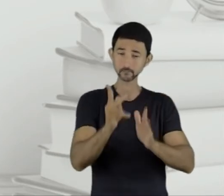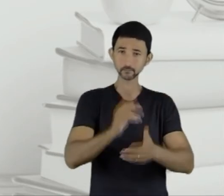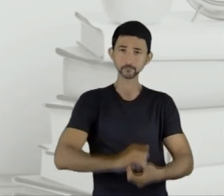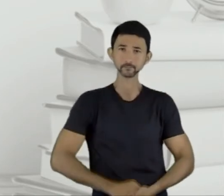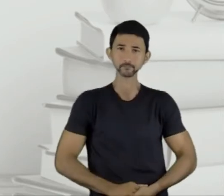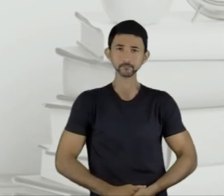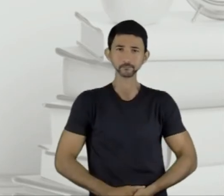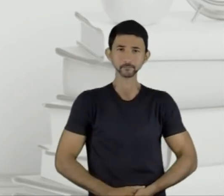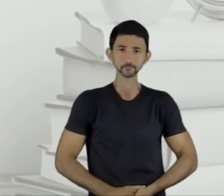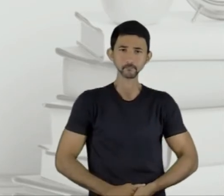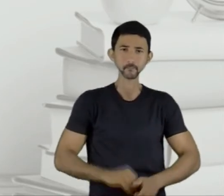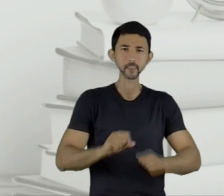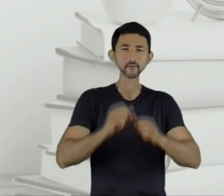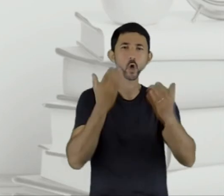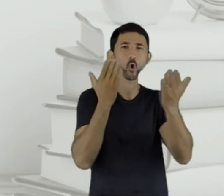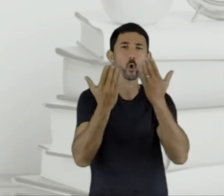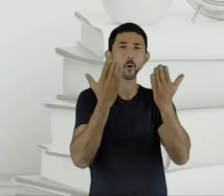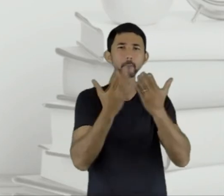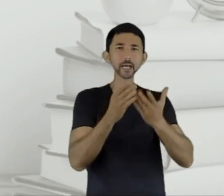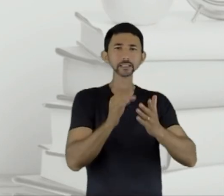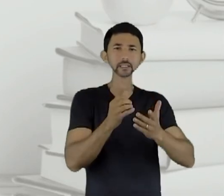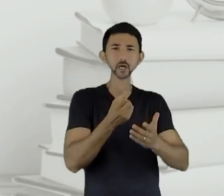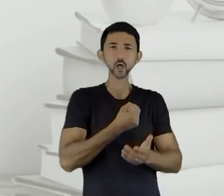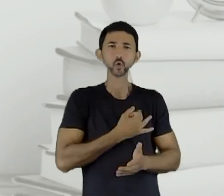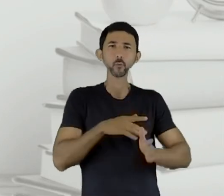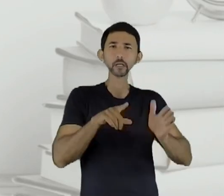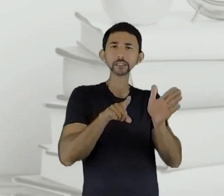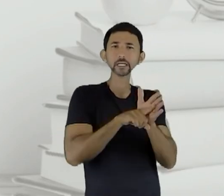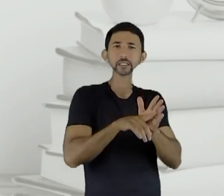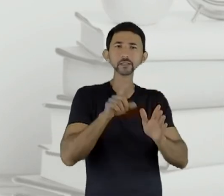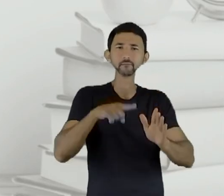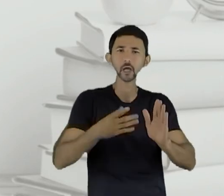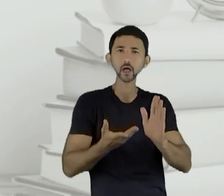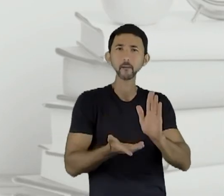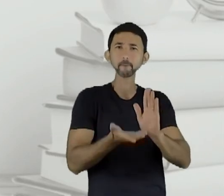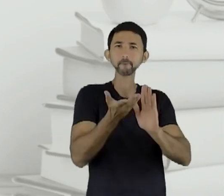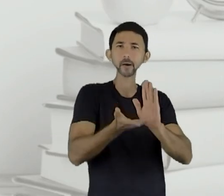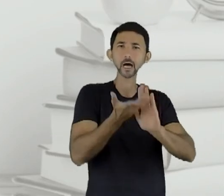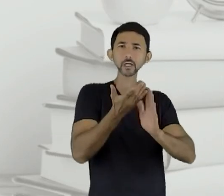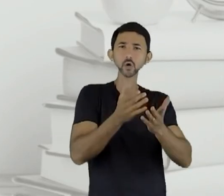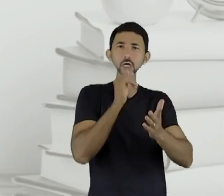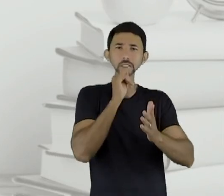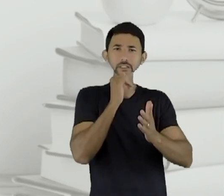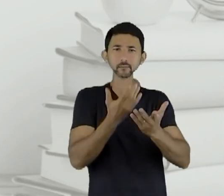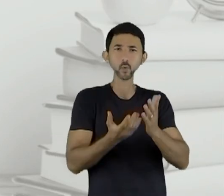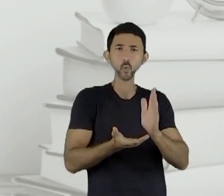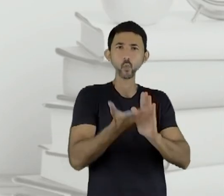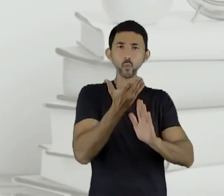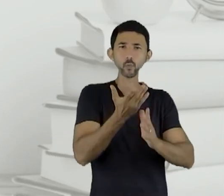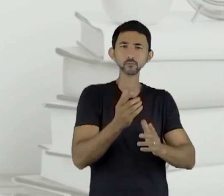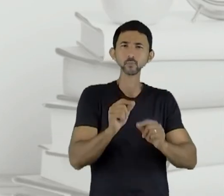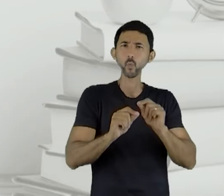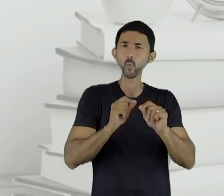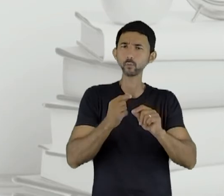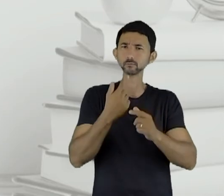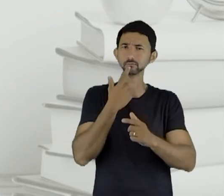Na comparação de números racionais negativos, será maior aquele que possuir o menor módulo. Opa, vamos falar em